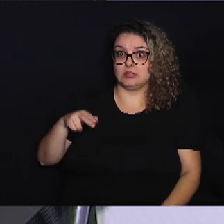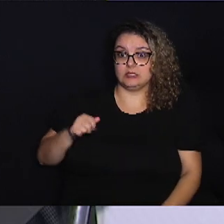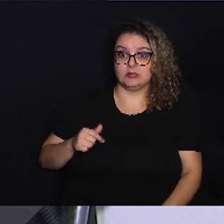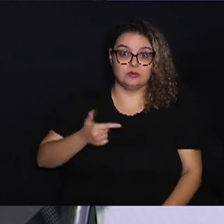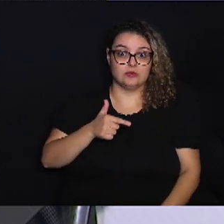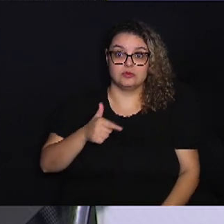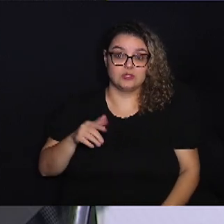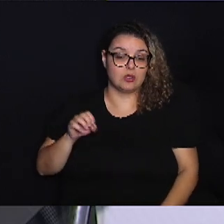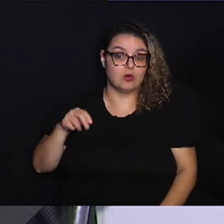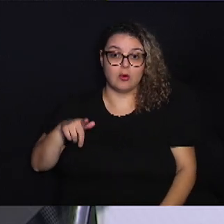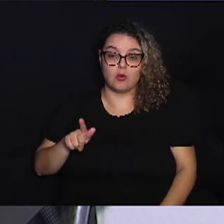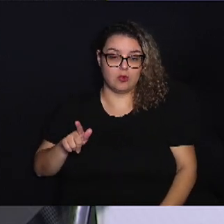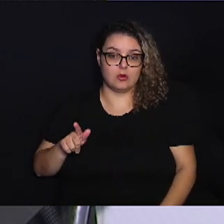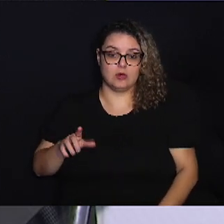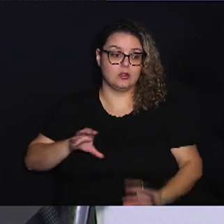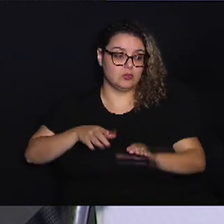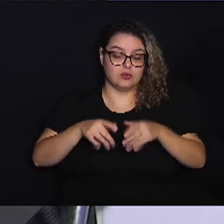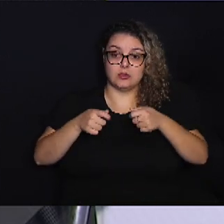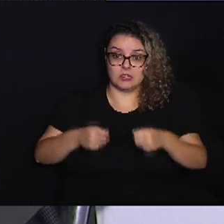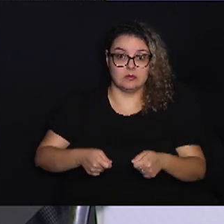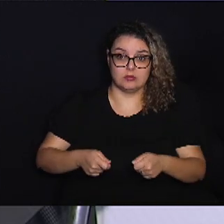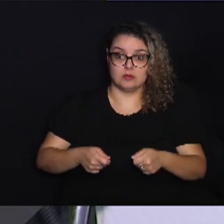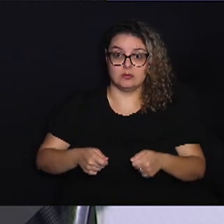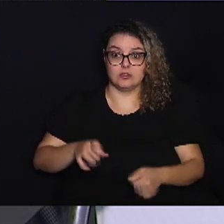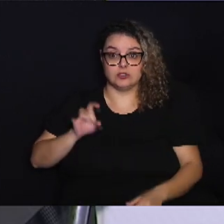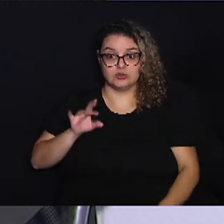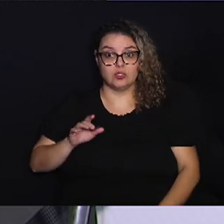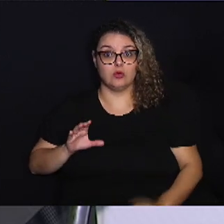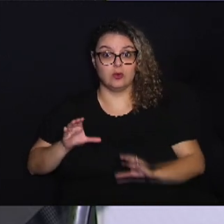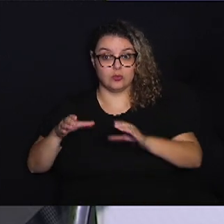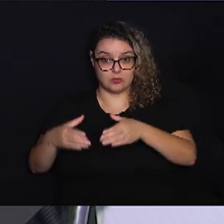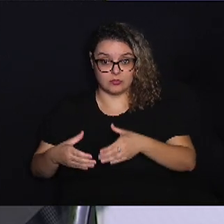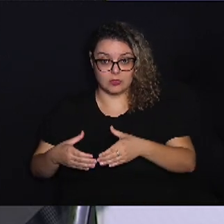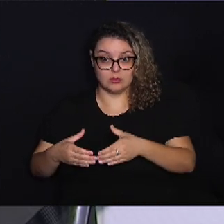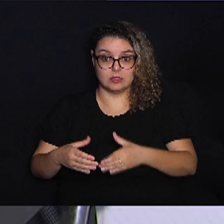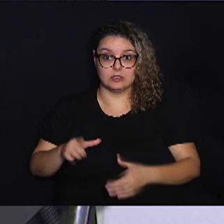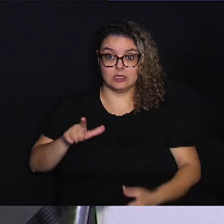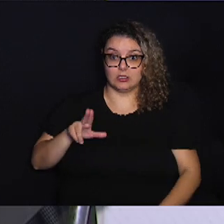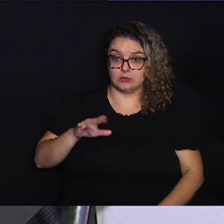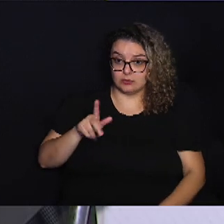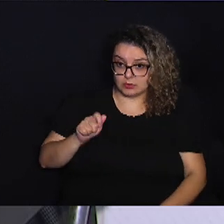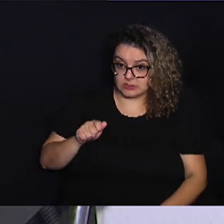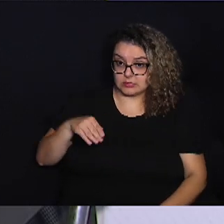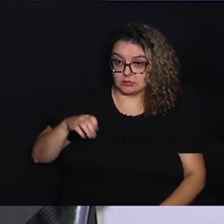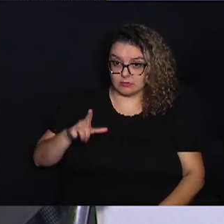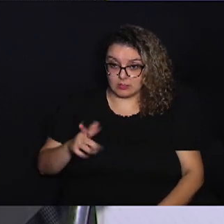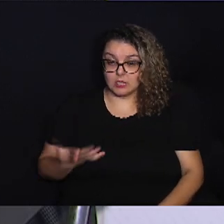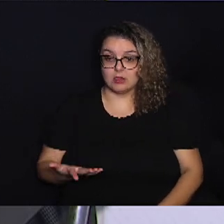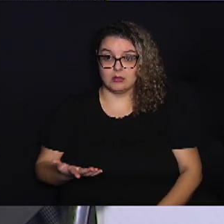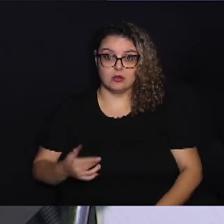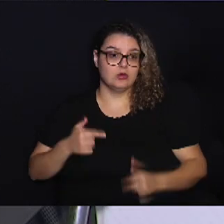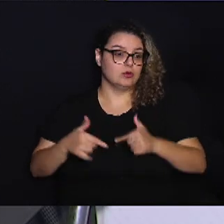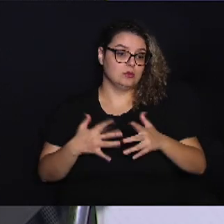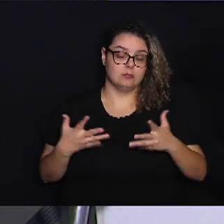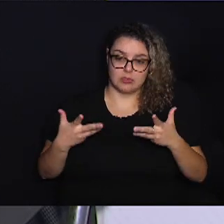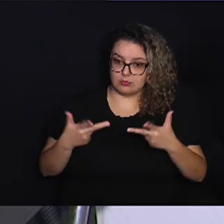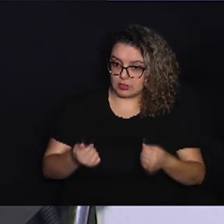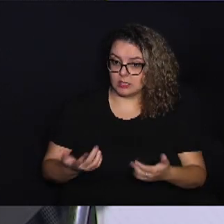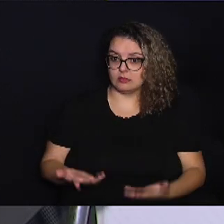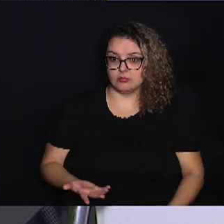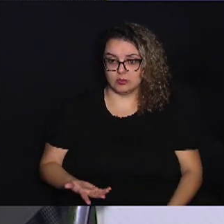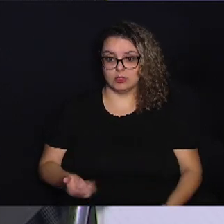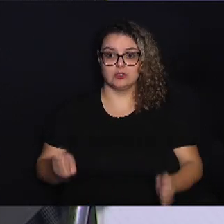envolvida, nenhum grupo consolidado, a não ser a ONG da Luísa Mel, que estava lá e estava fazendo um trabalho maravilhoso,